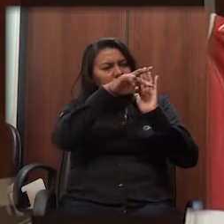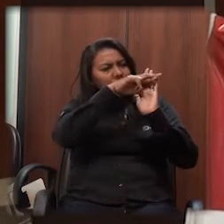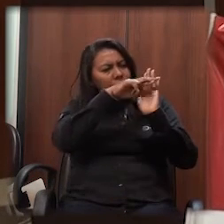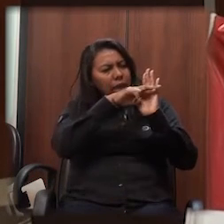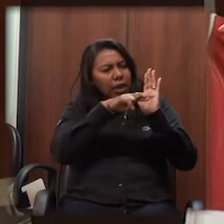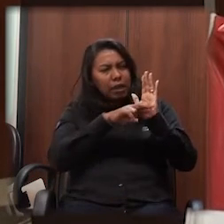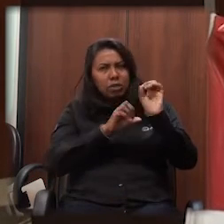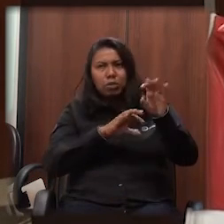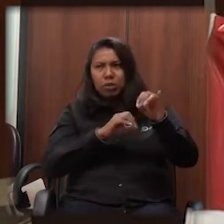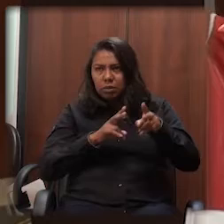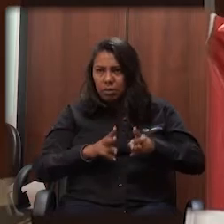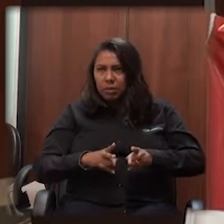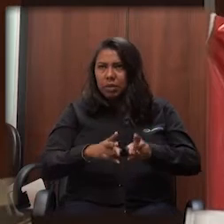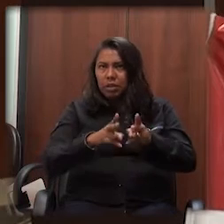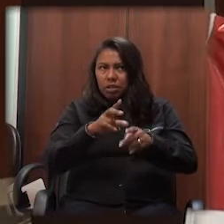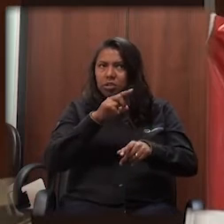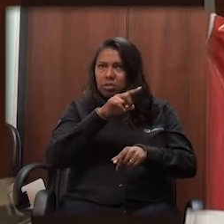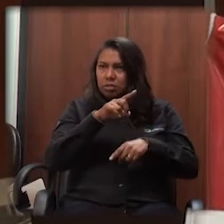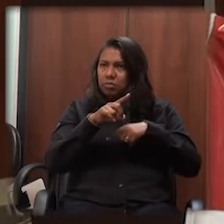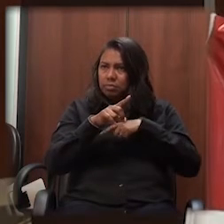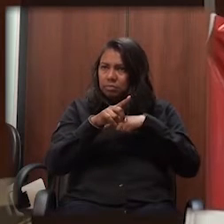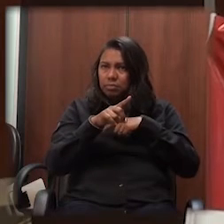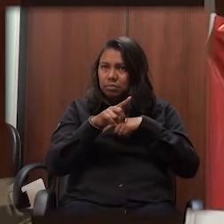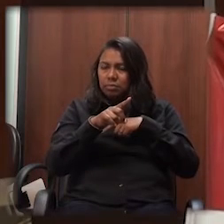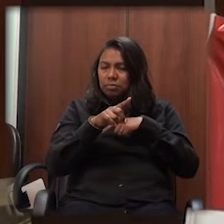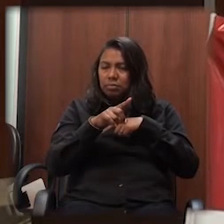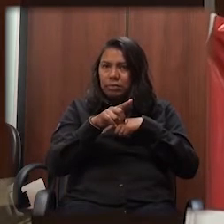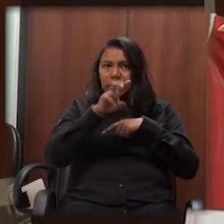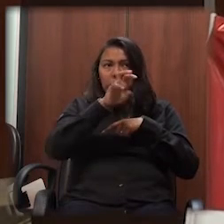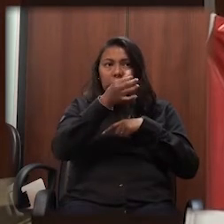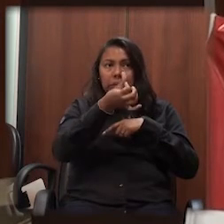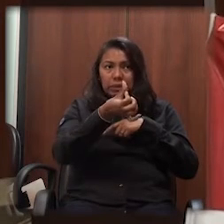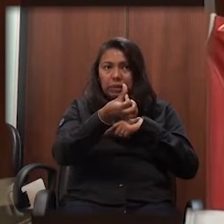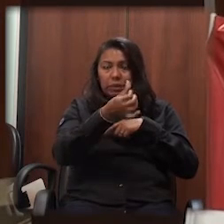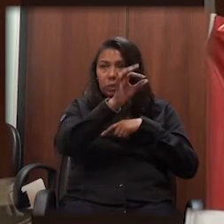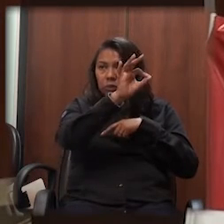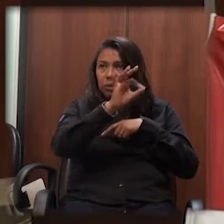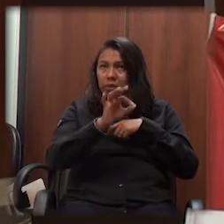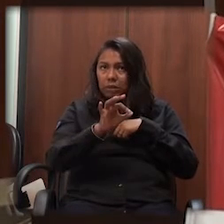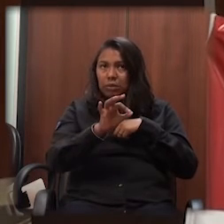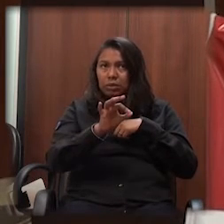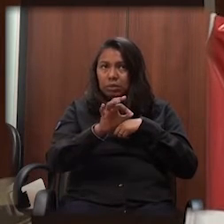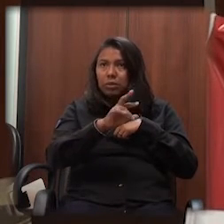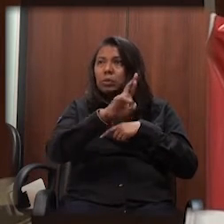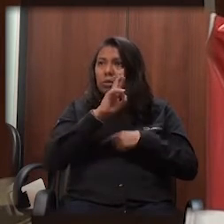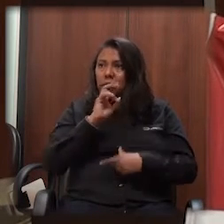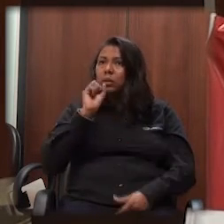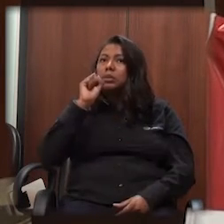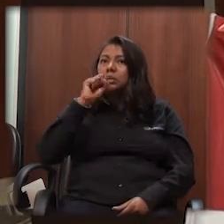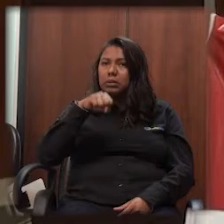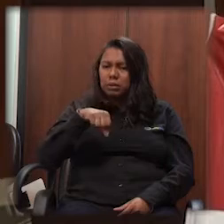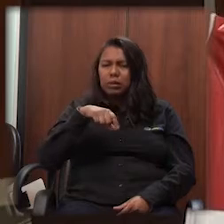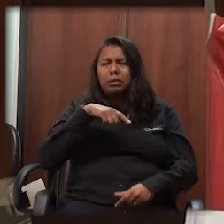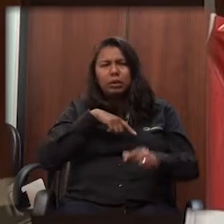normativas de educação permanente naquelas determinadas instituições. 56% respondem que sim, que existe normativa